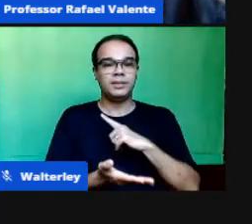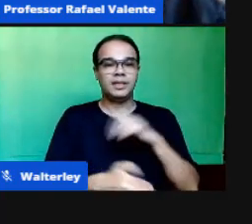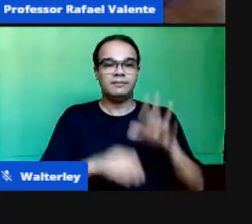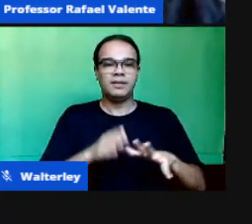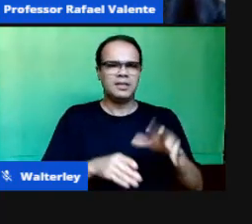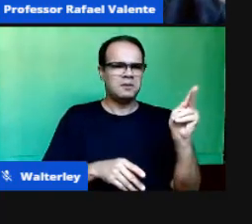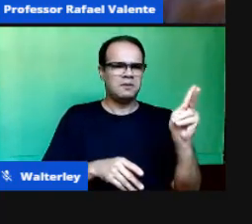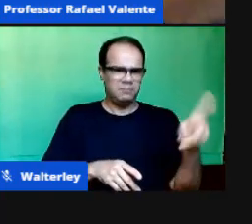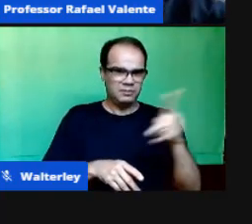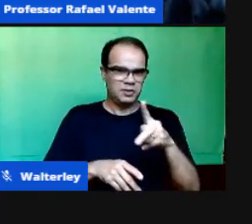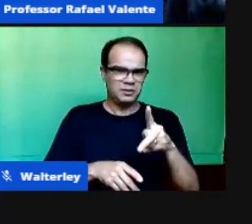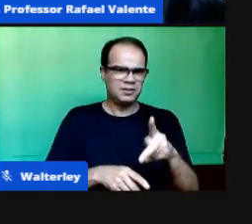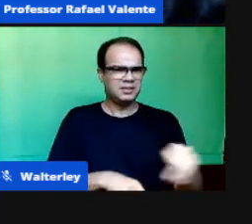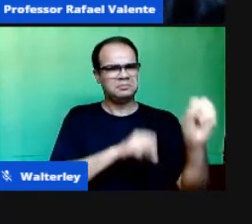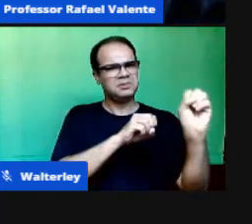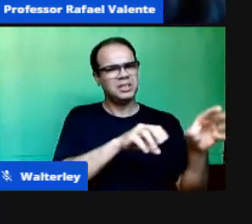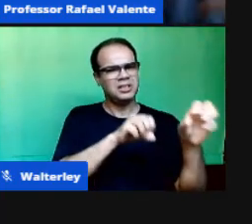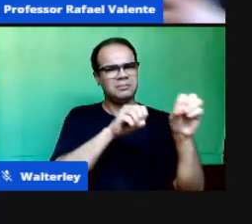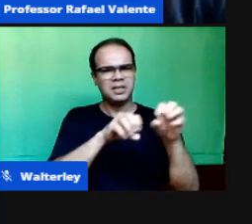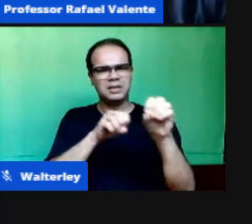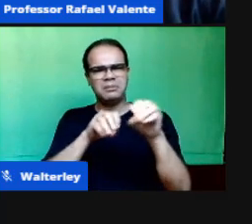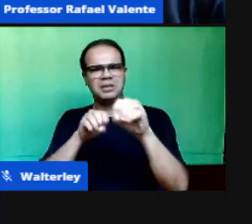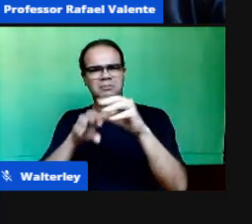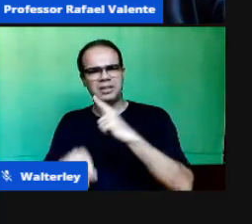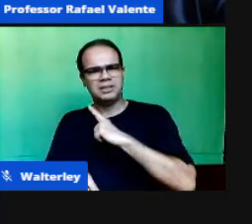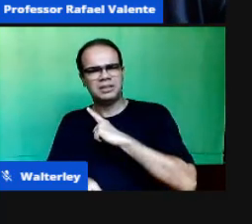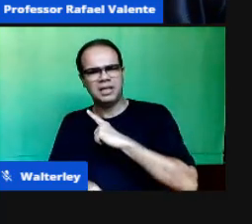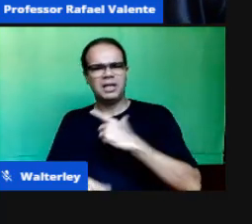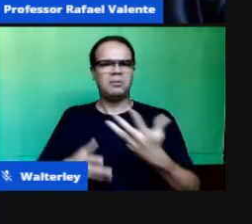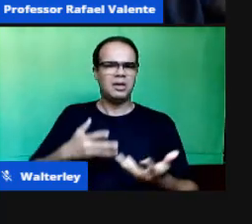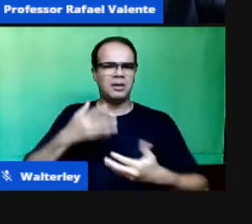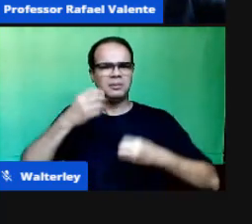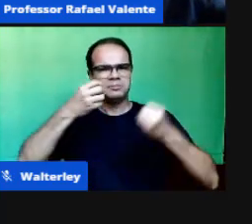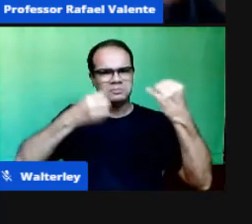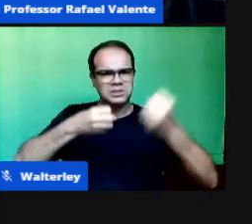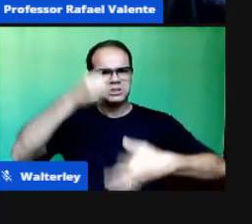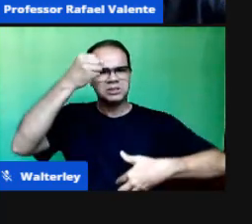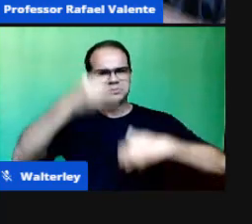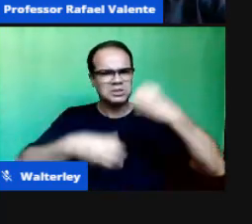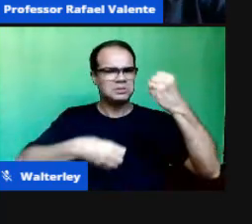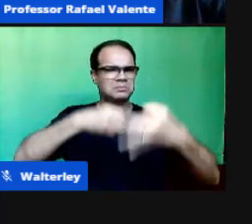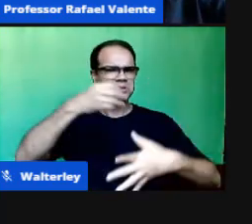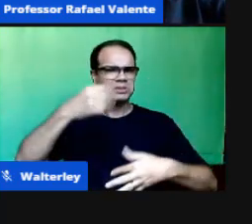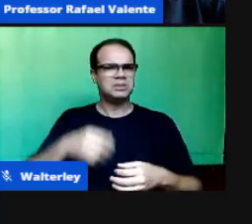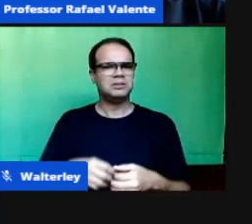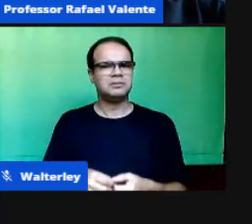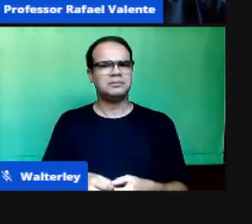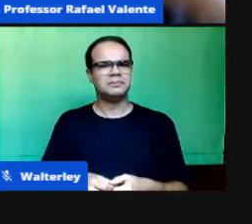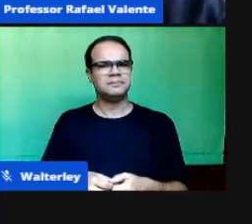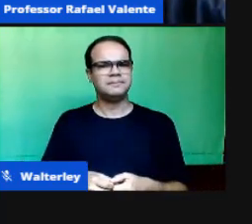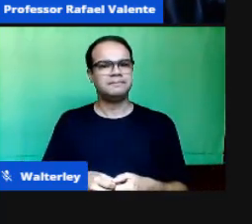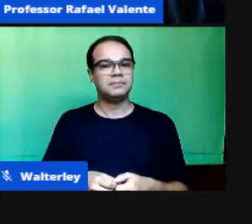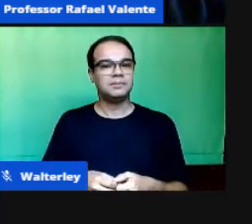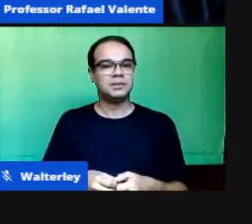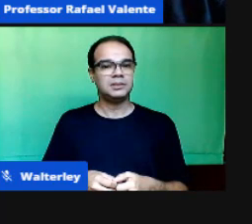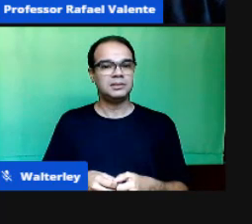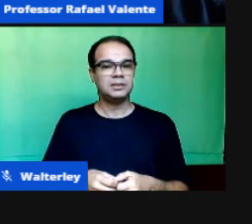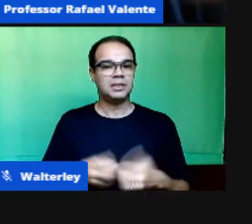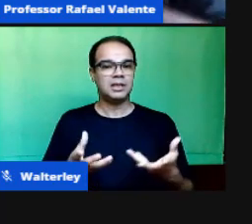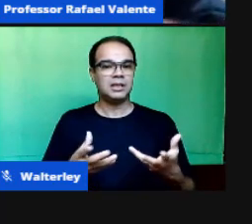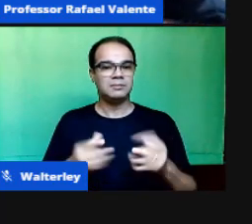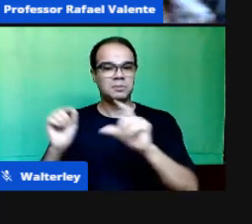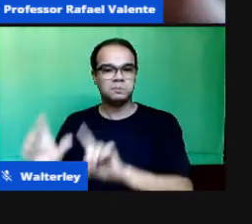né, pelo Microsoft Teams ou qualquer outra plataforma que vocês utilizem, o Google Meet, enfim. E às vezes eu fico com o